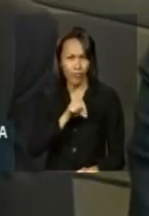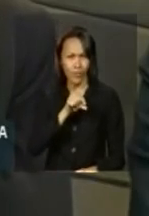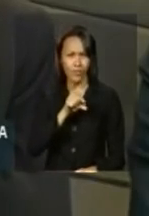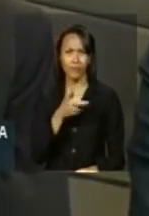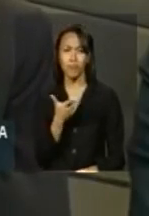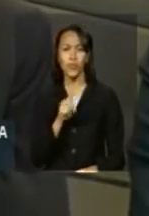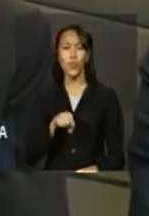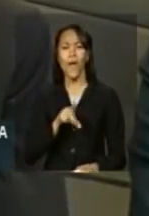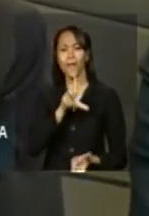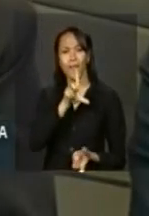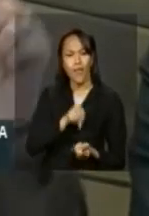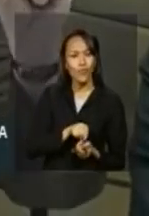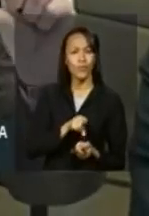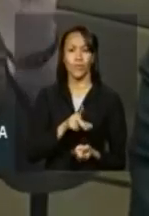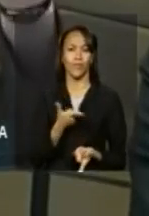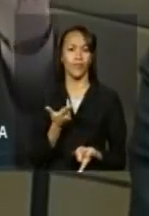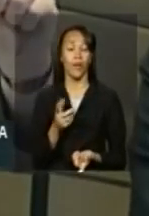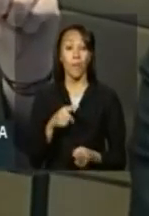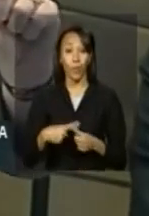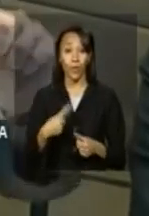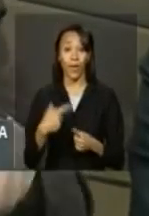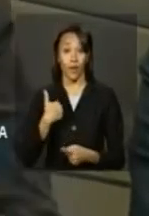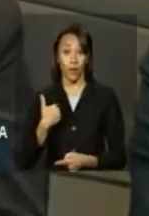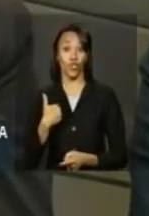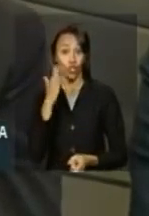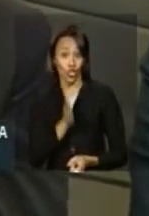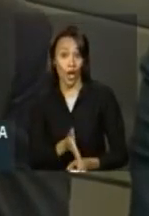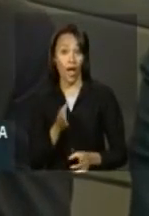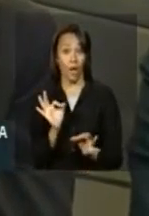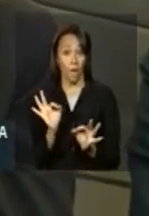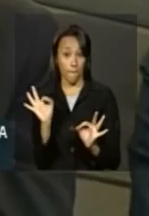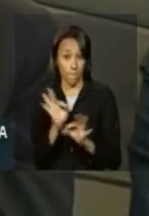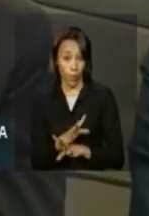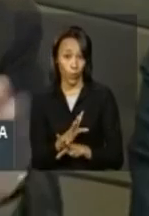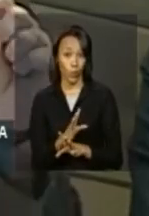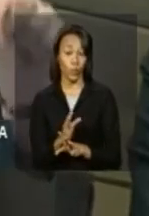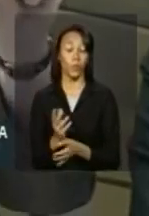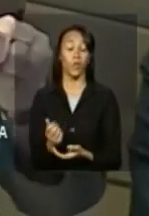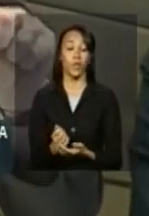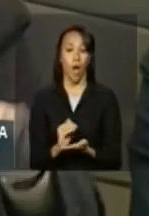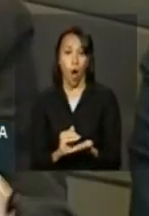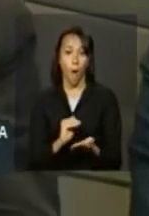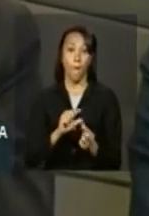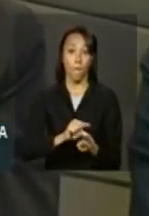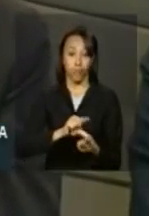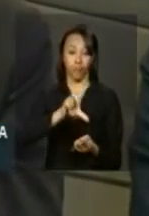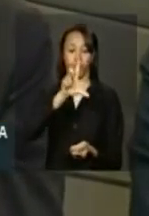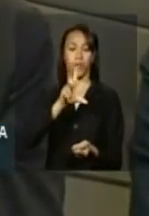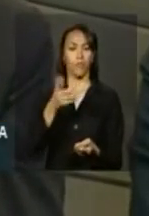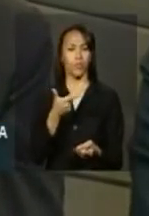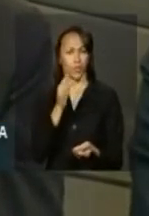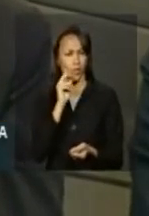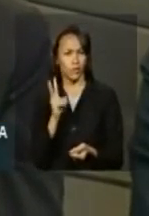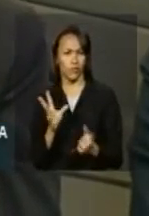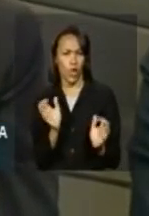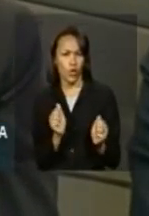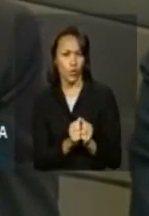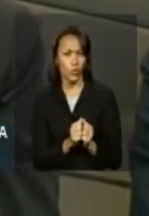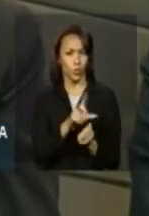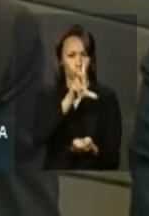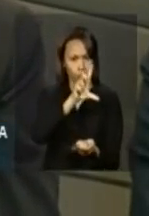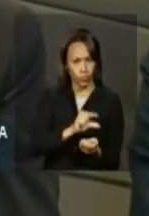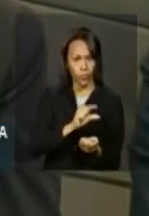Na verdade, não reduziu o adequado, porque o concluído é que aumentou. Por isso, a gente resolveu botar, então, junto aí o